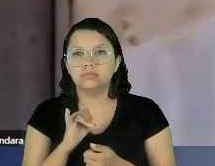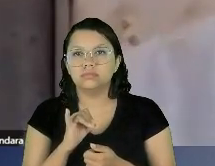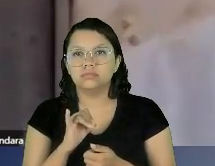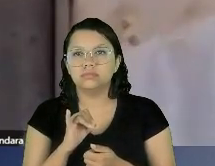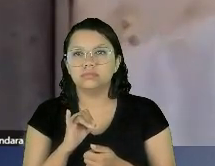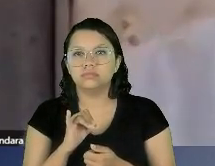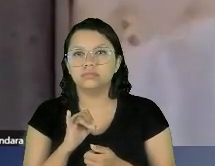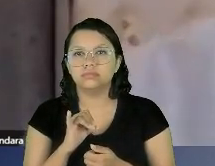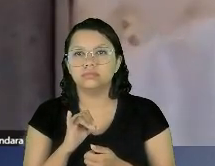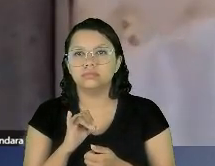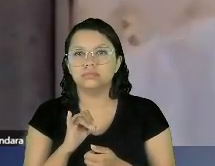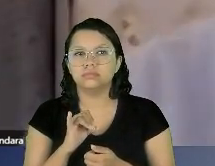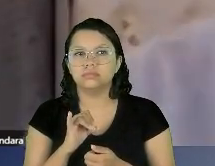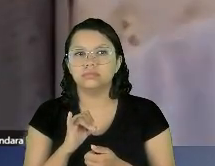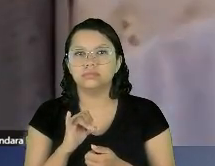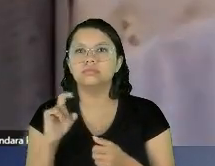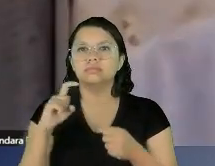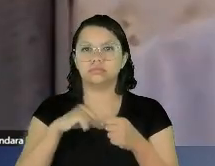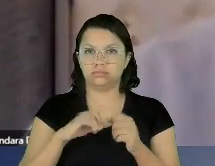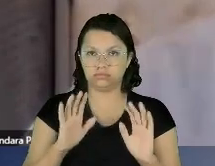Alô?